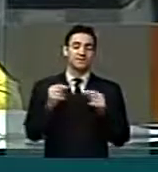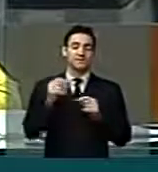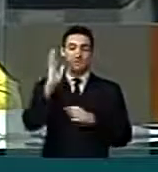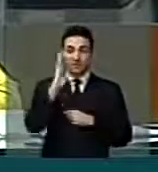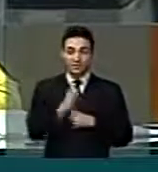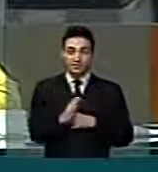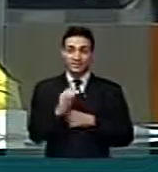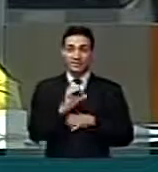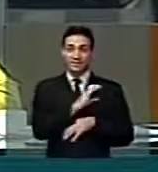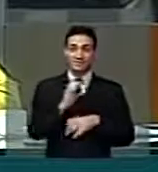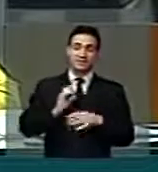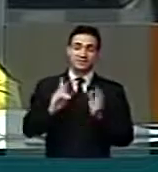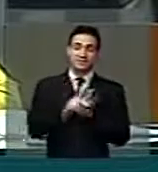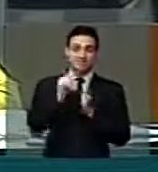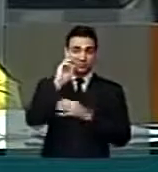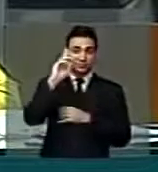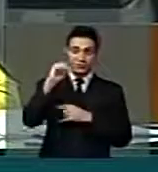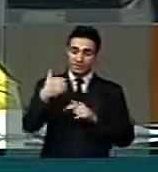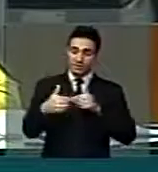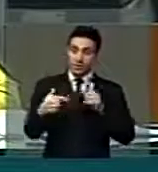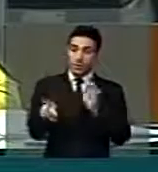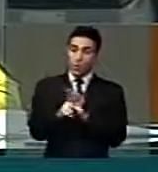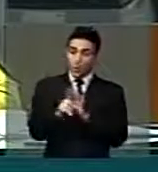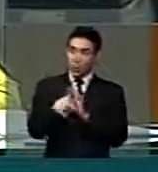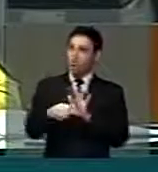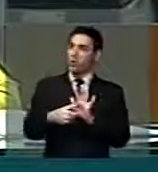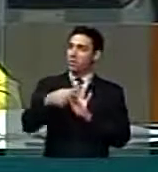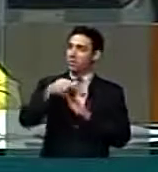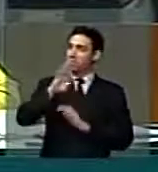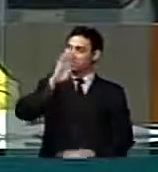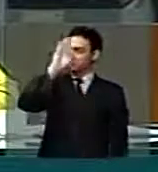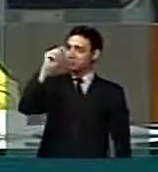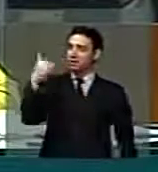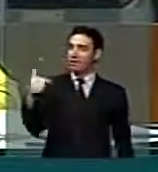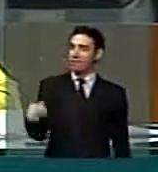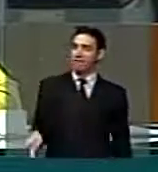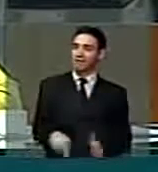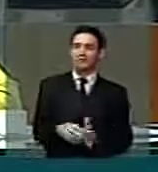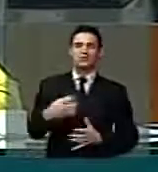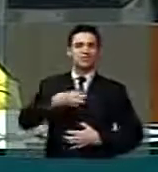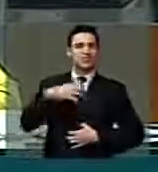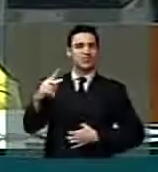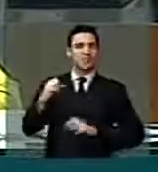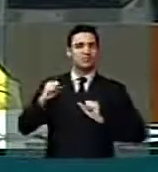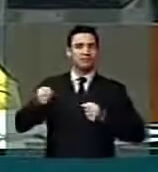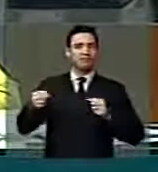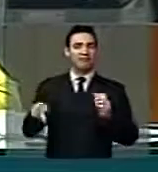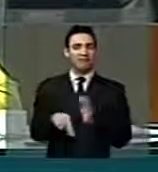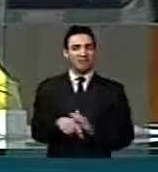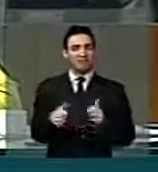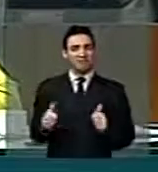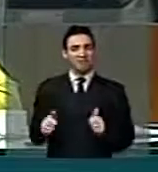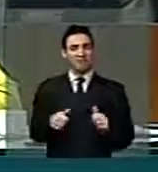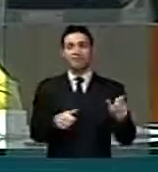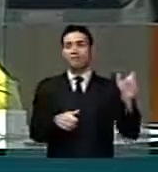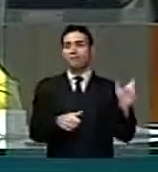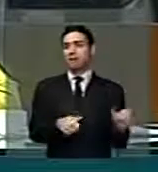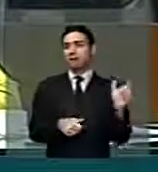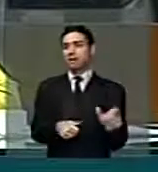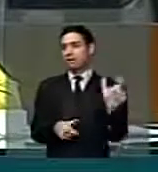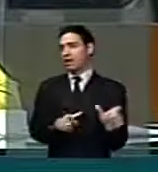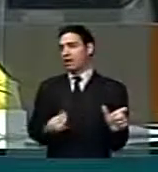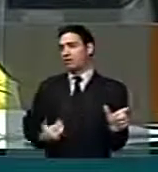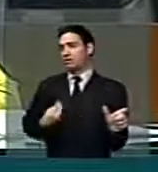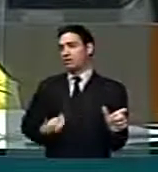Vossa Excelência trabalhou, foi destaque a maneira de atuar, a maneira de defender. Na presença dos ministros, Vossa Excelência